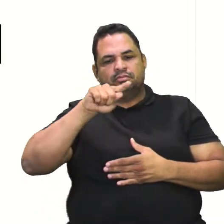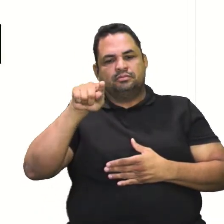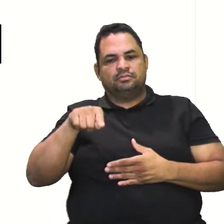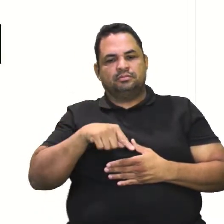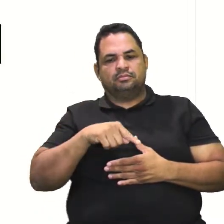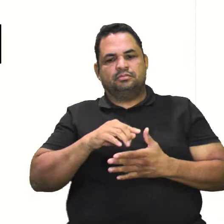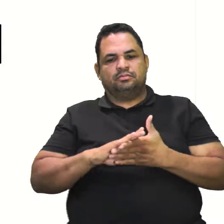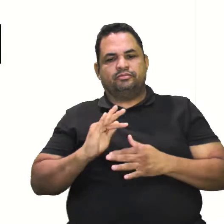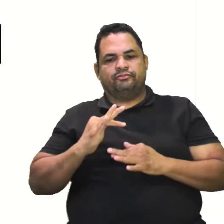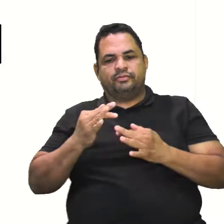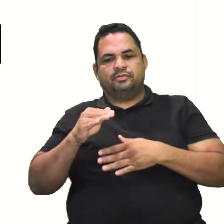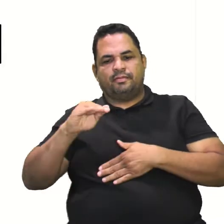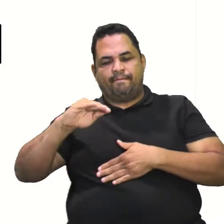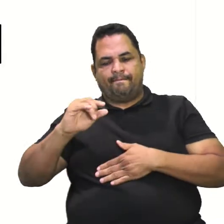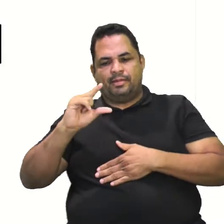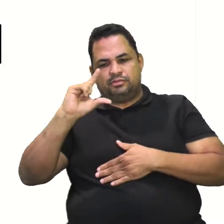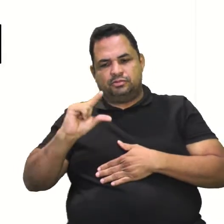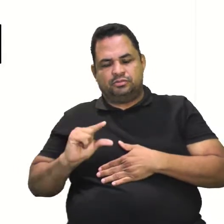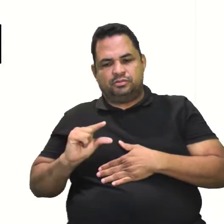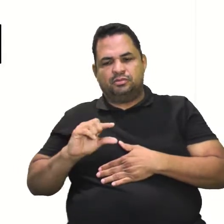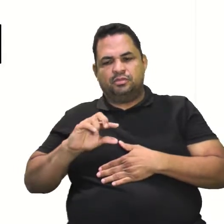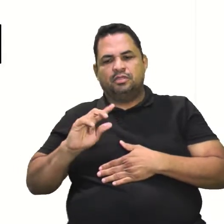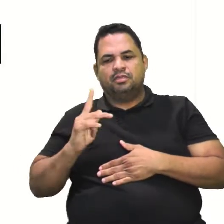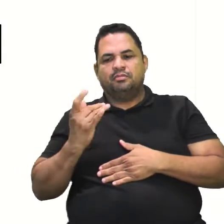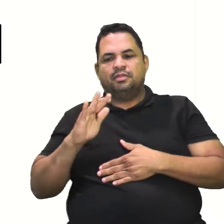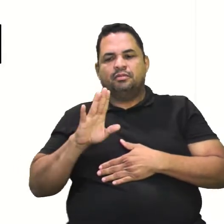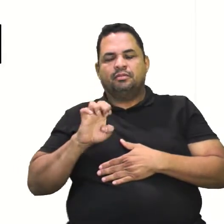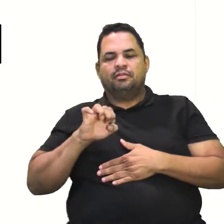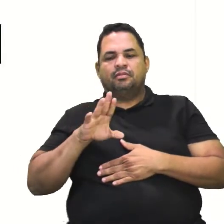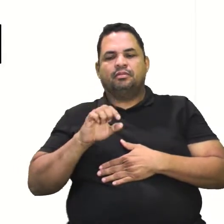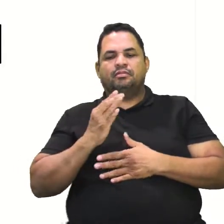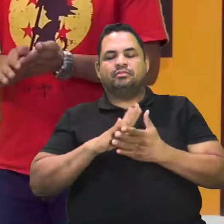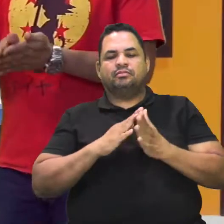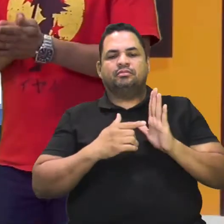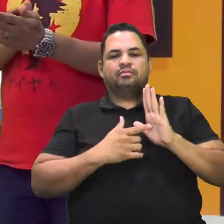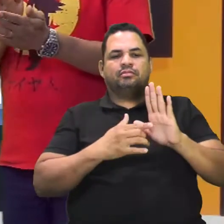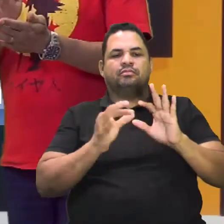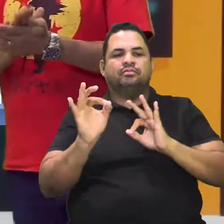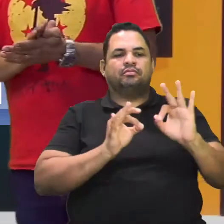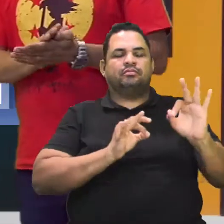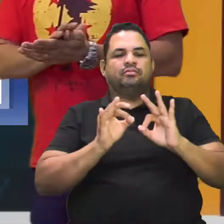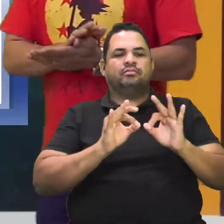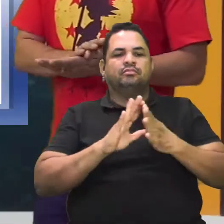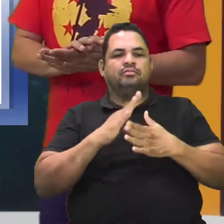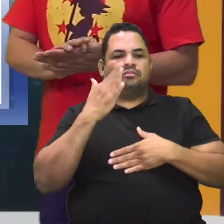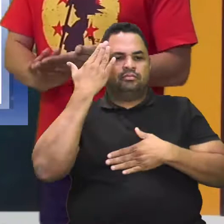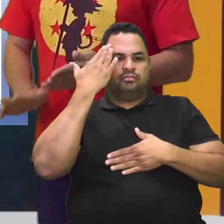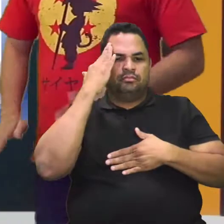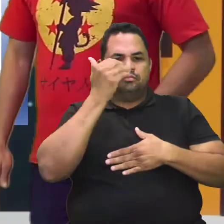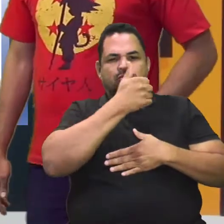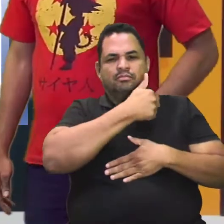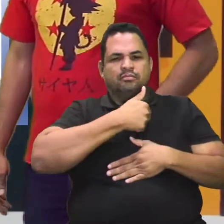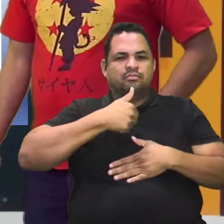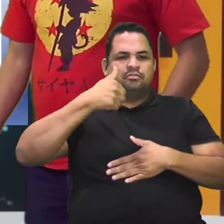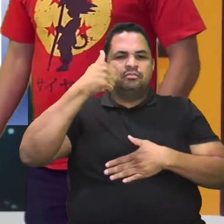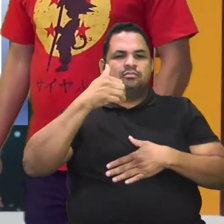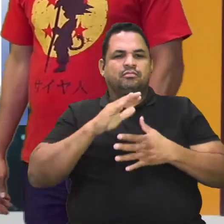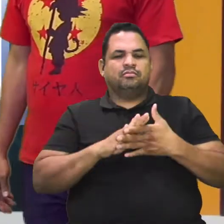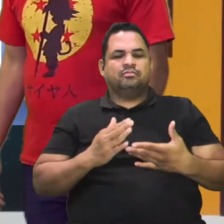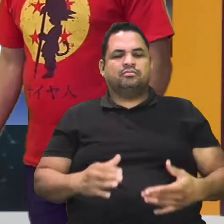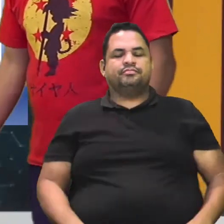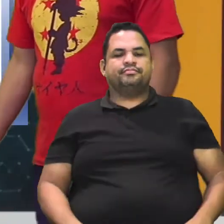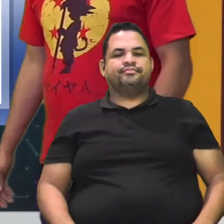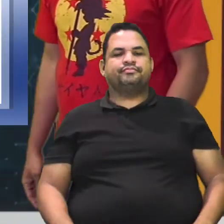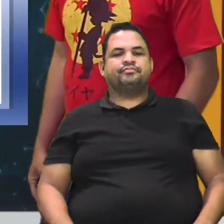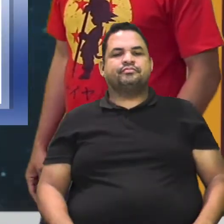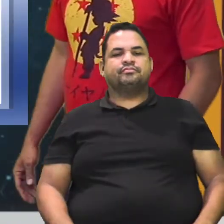a hipérbole. Vamos junto com eles aqui e vamos mostrar essa construção para vocês entenderem melhor, né? Então, a